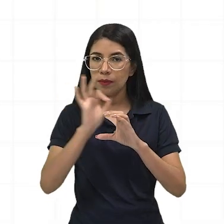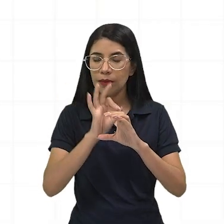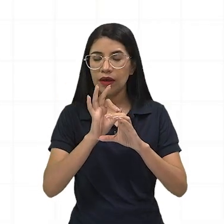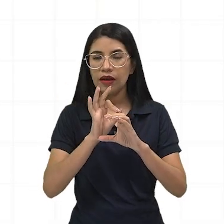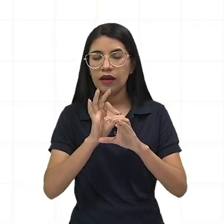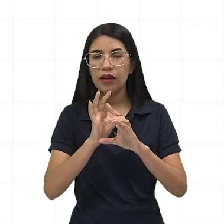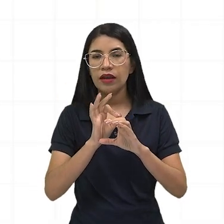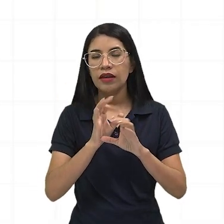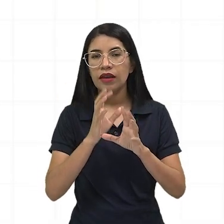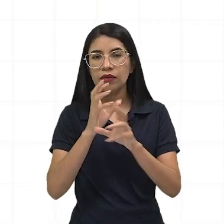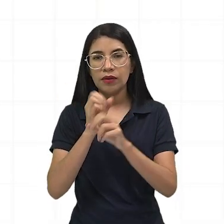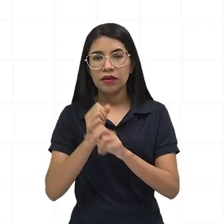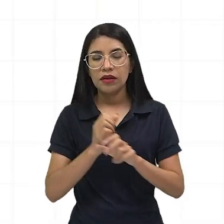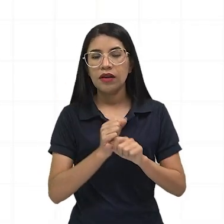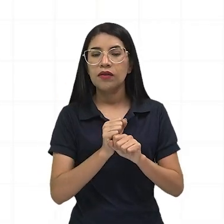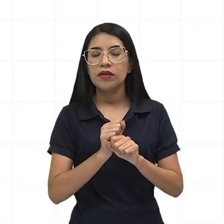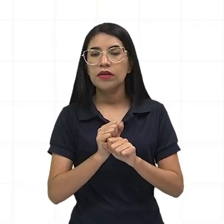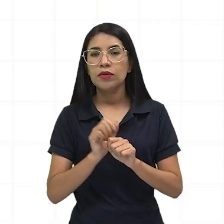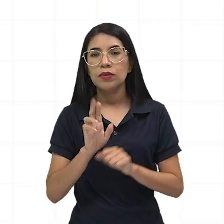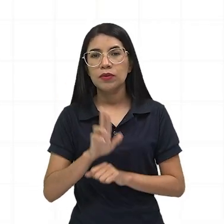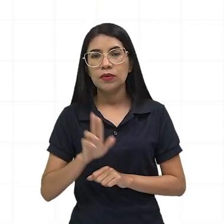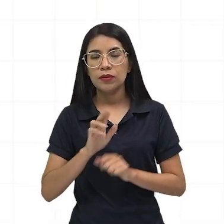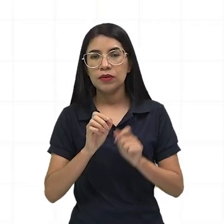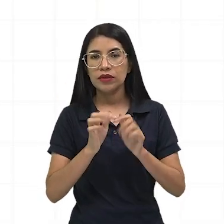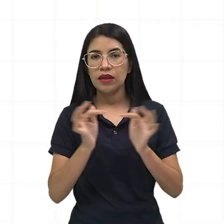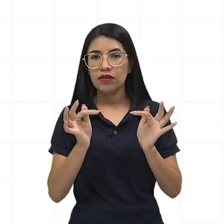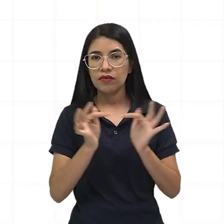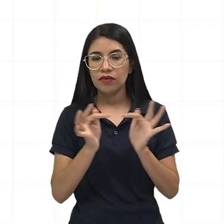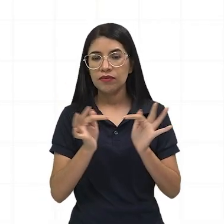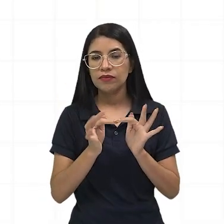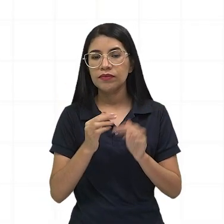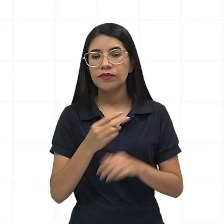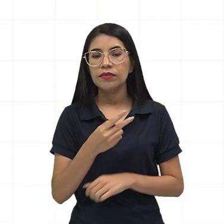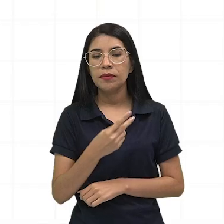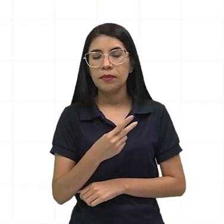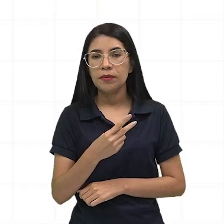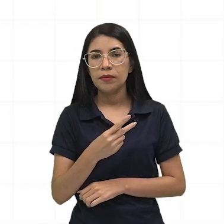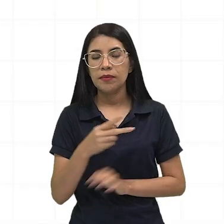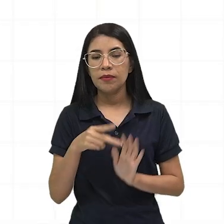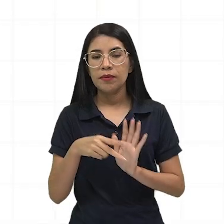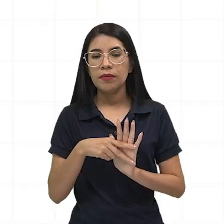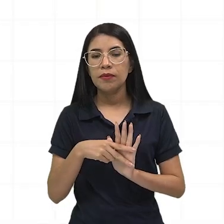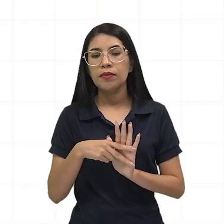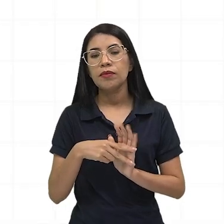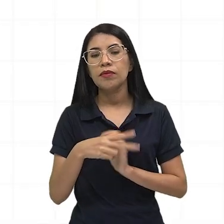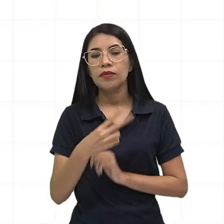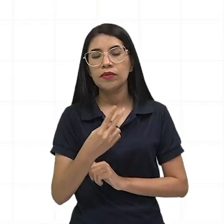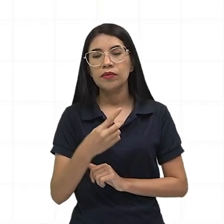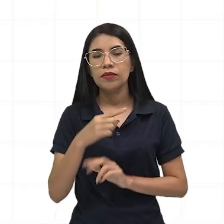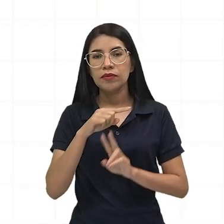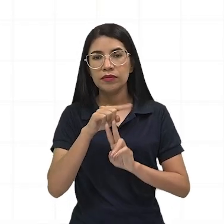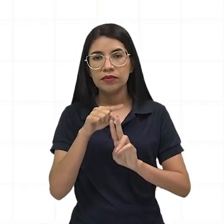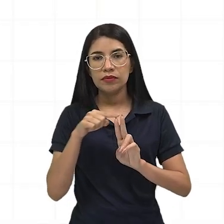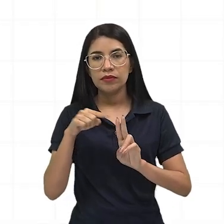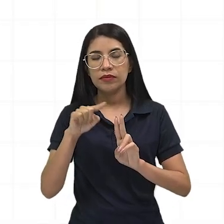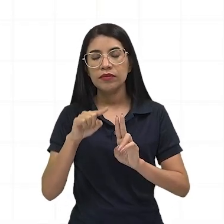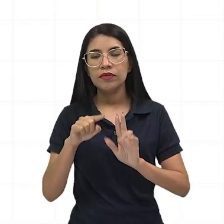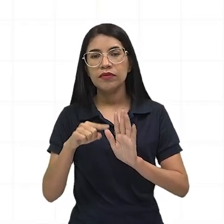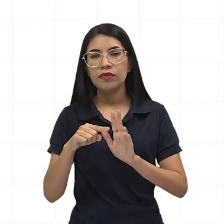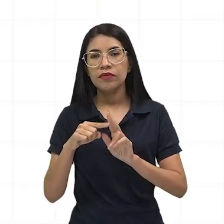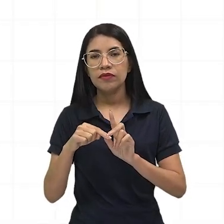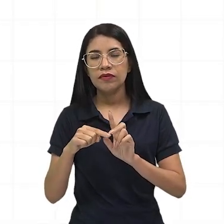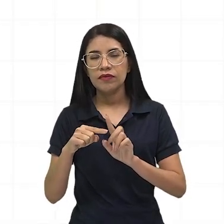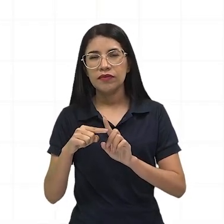pela fórmula. Olha lá, perímetro, né? O P que está aqui vem de P, 2π vezes